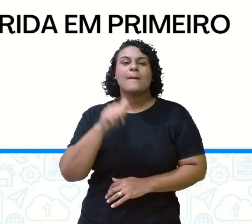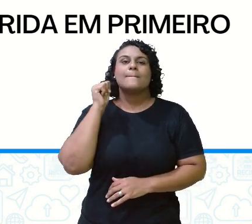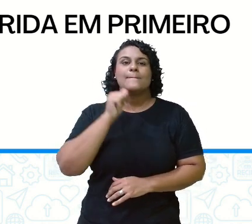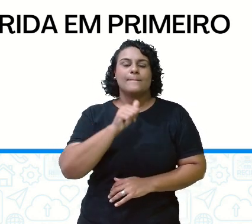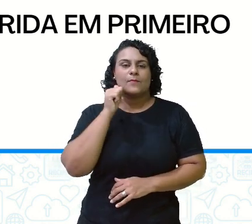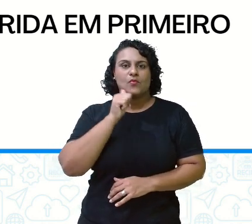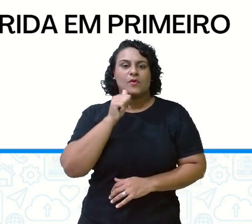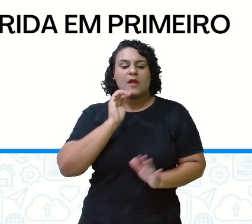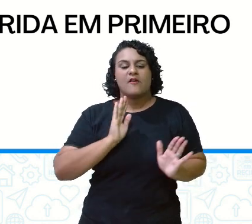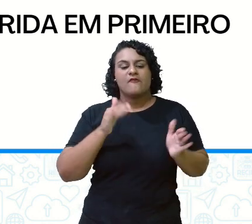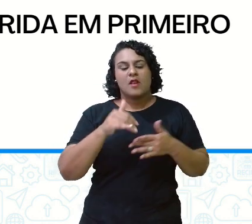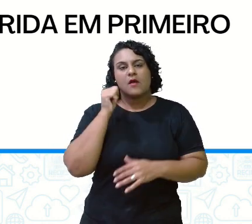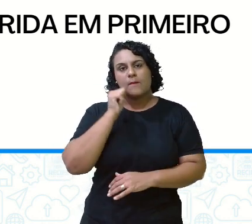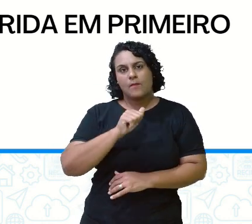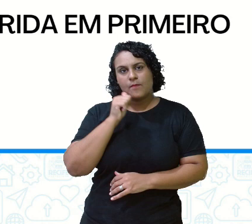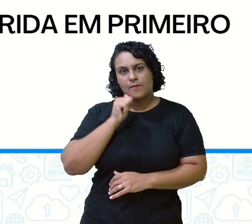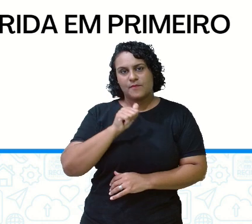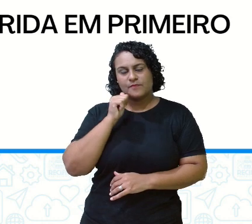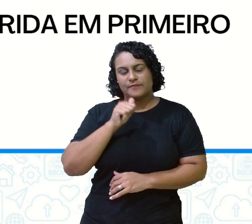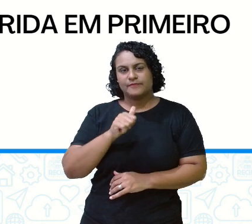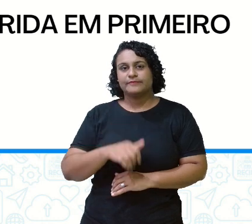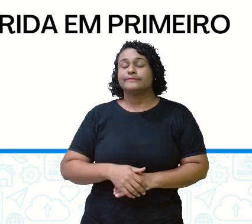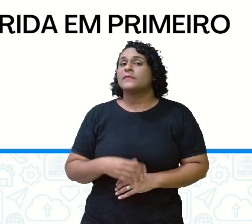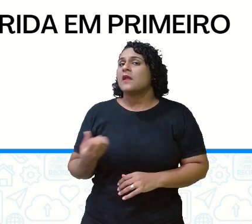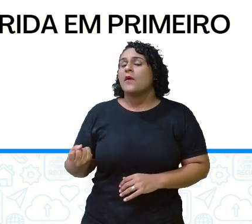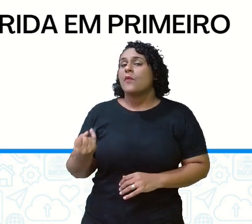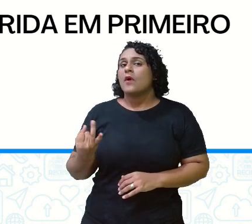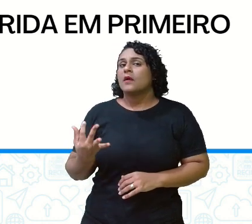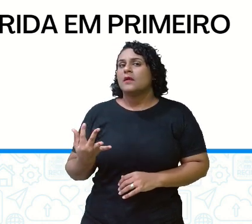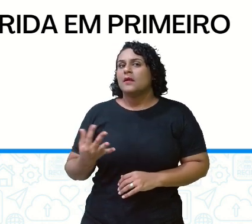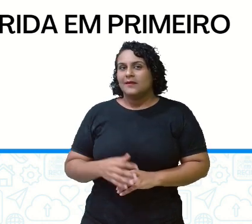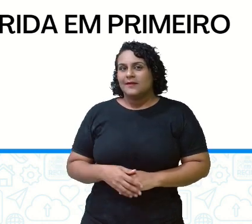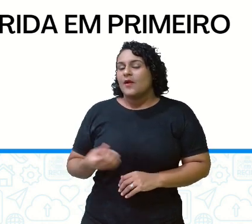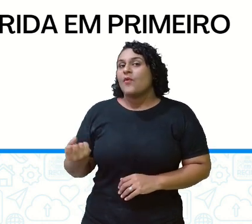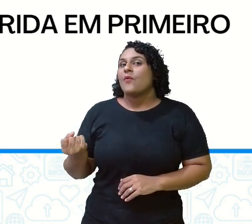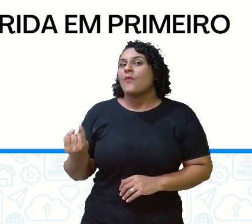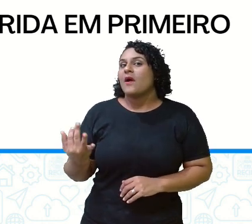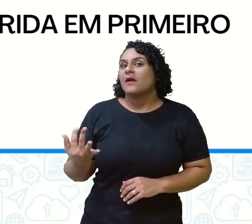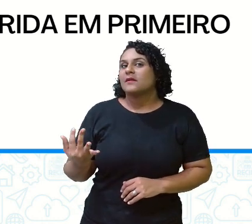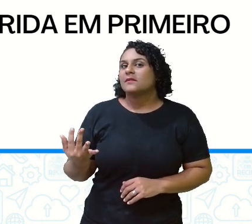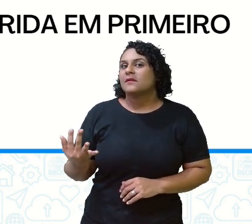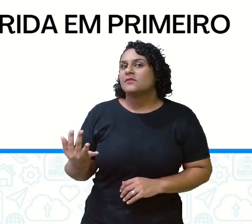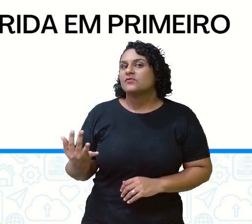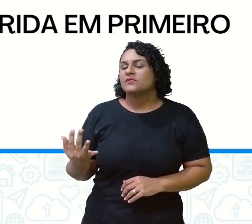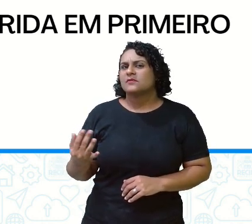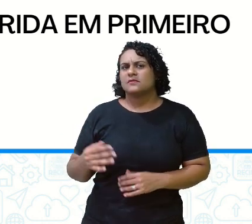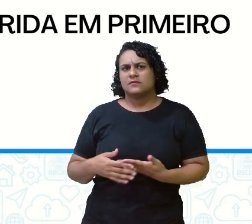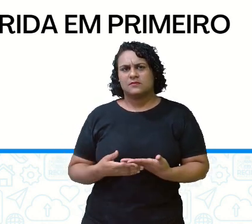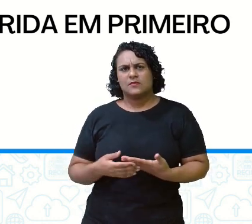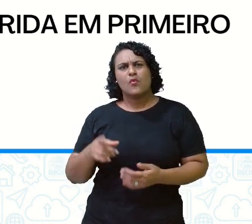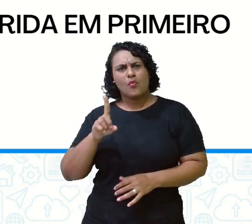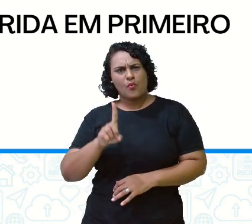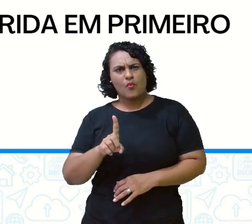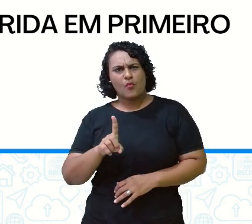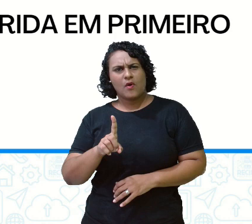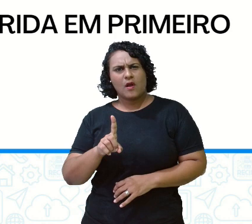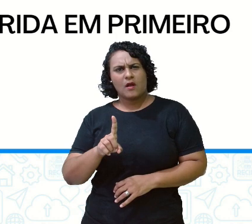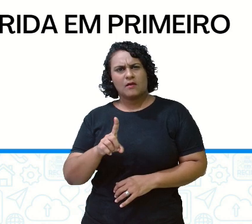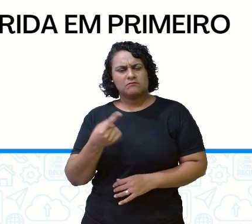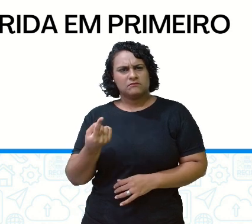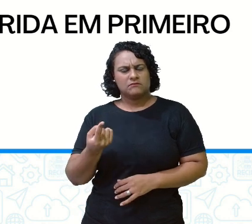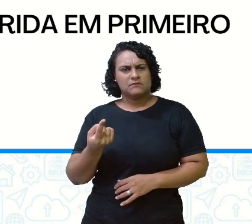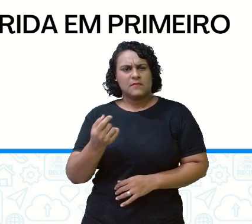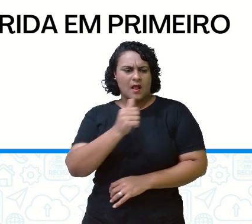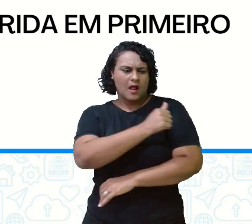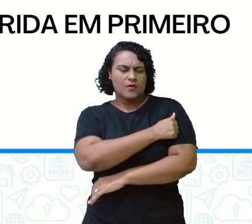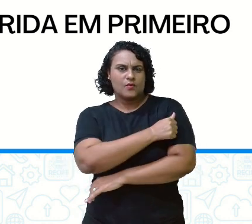me referindo à aluna. E a quantidade, eu estou falando de quantas alunas? Eu estou falando de uma